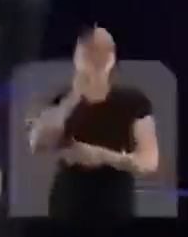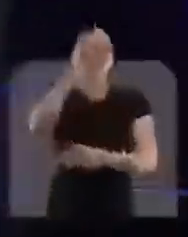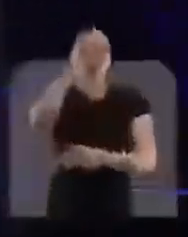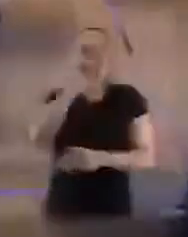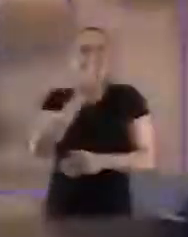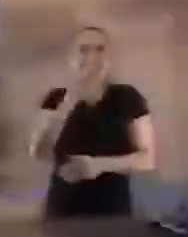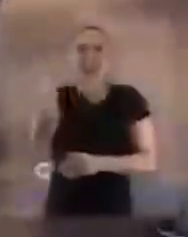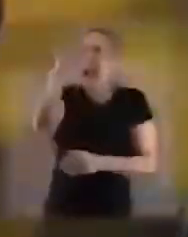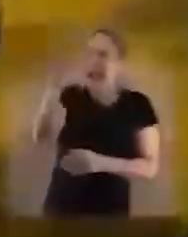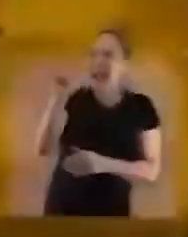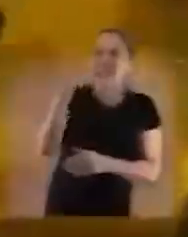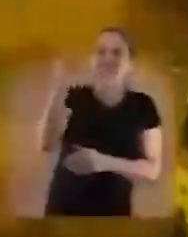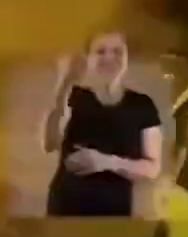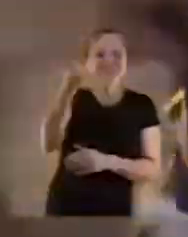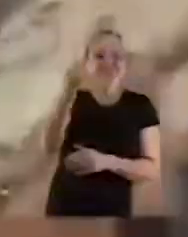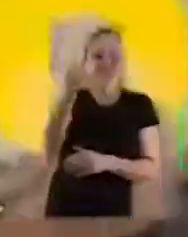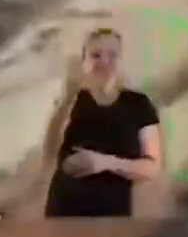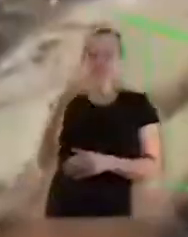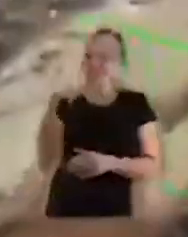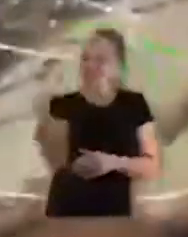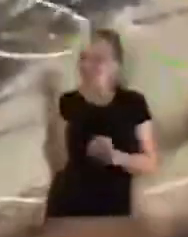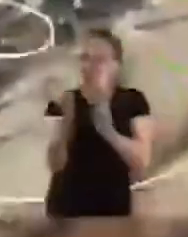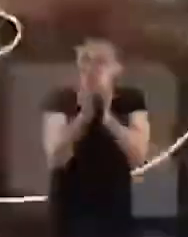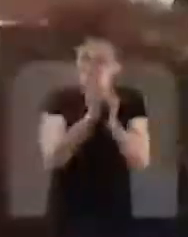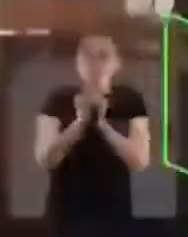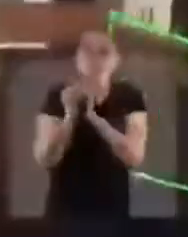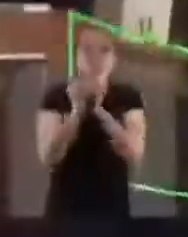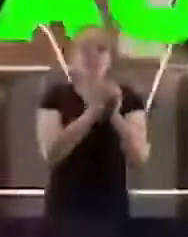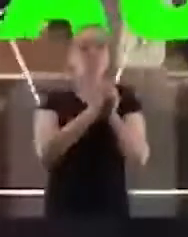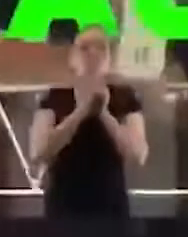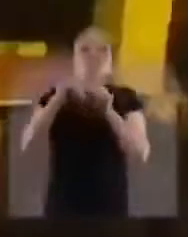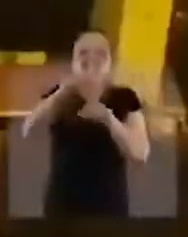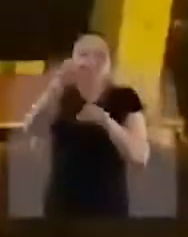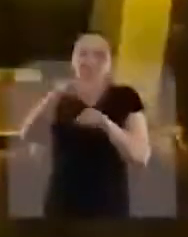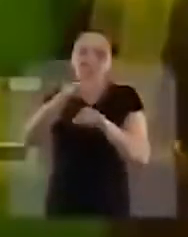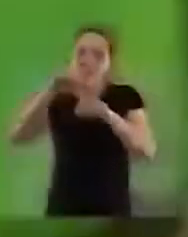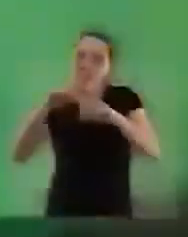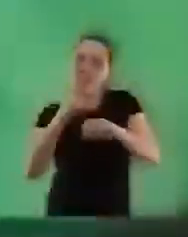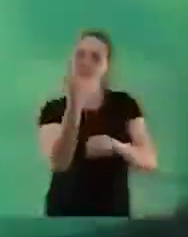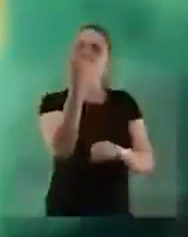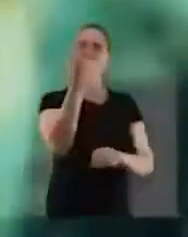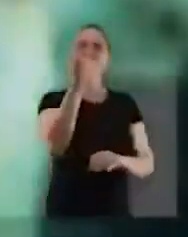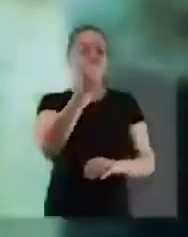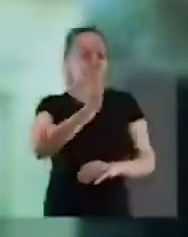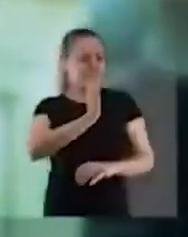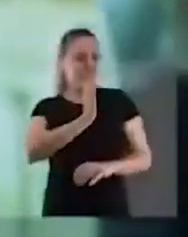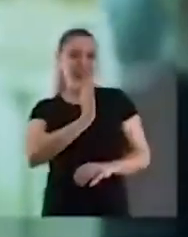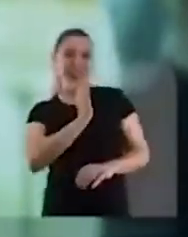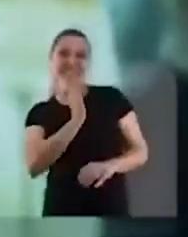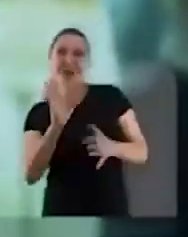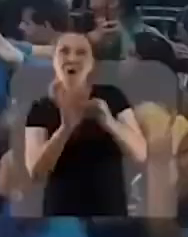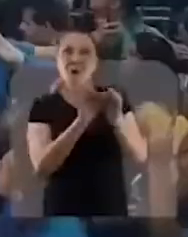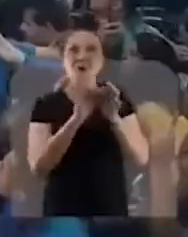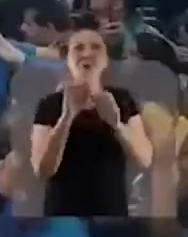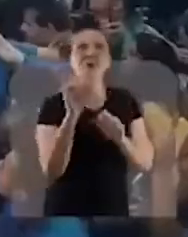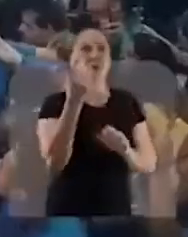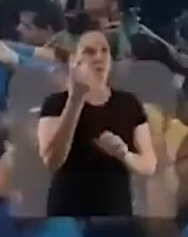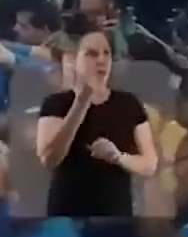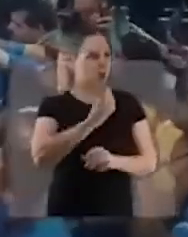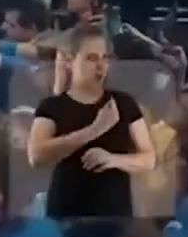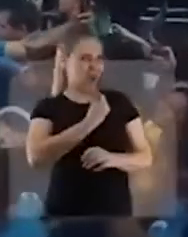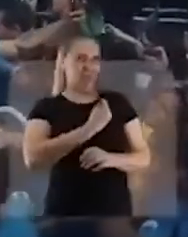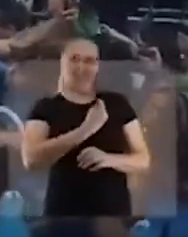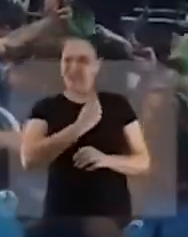azul e branco. Juntos, num só país, num só coração. A vida de ninguém é fácil. E